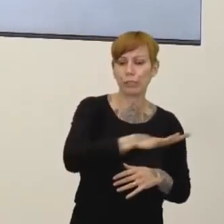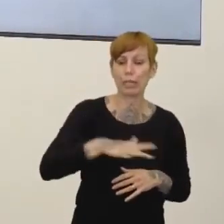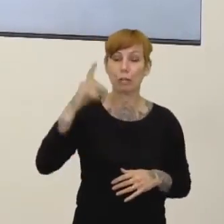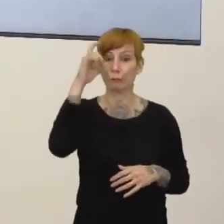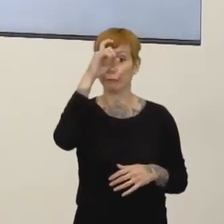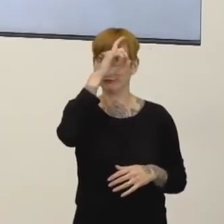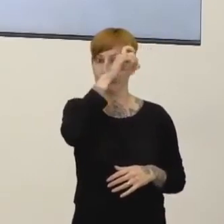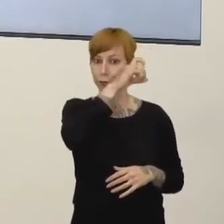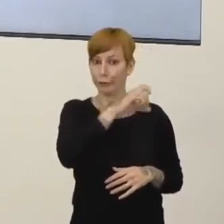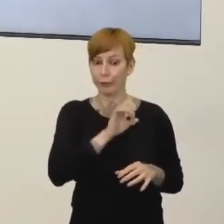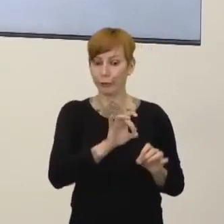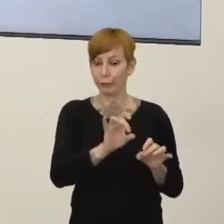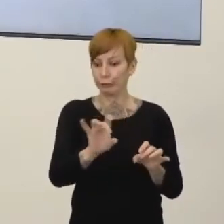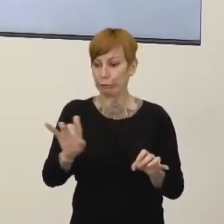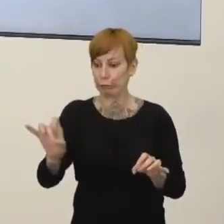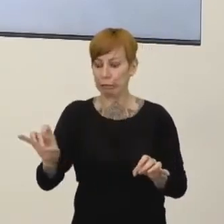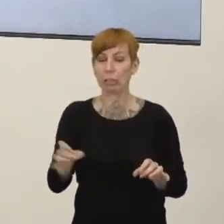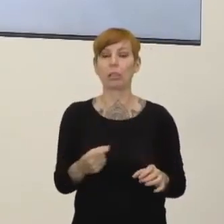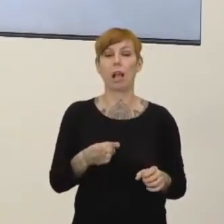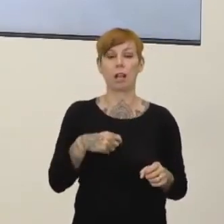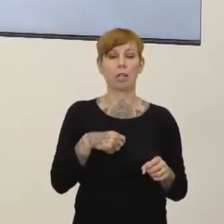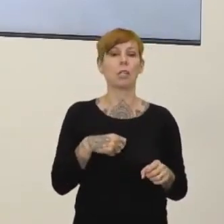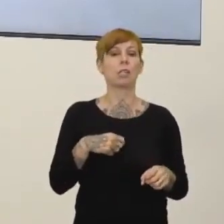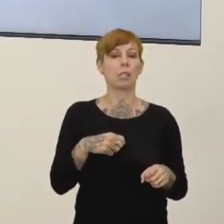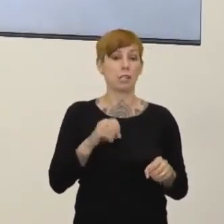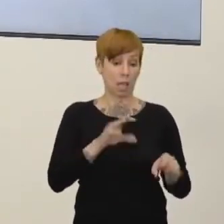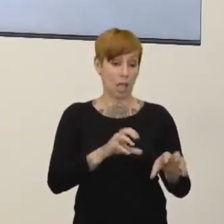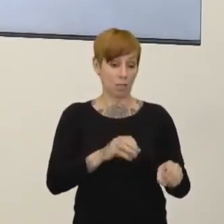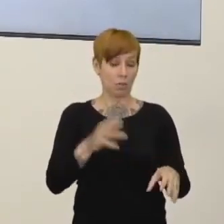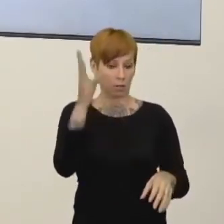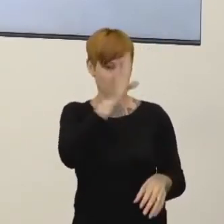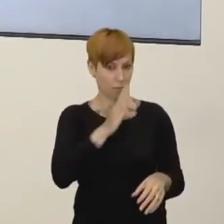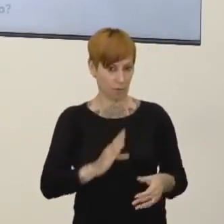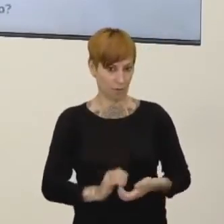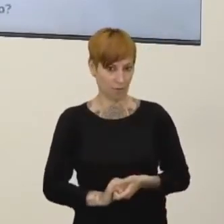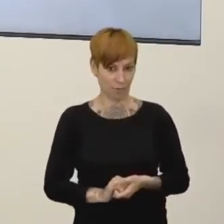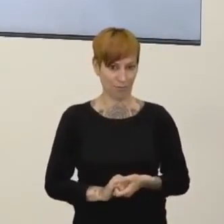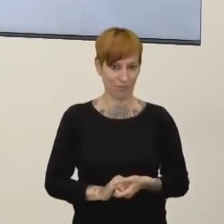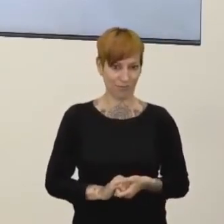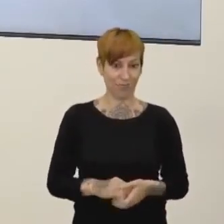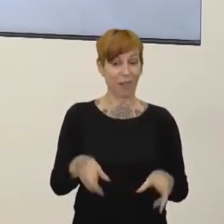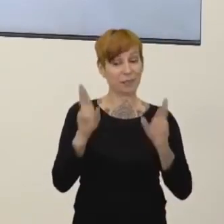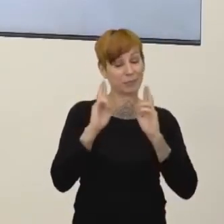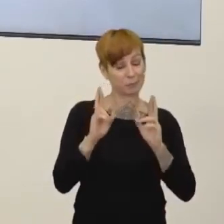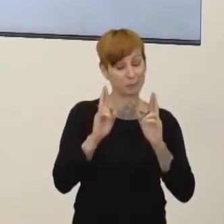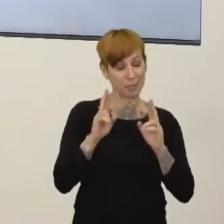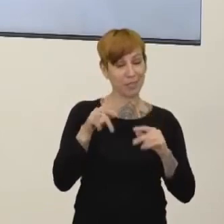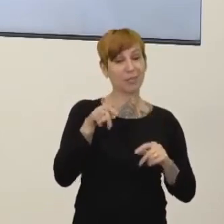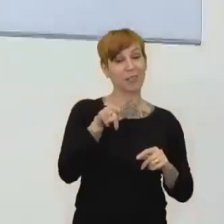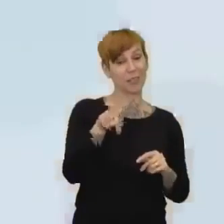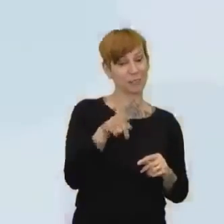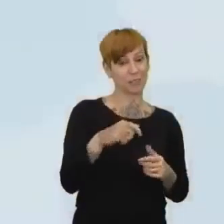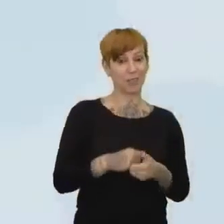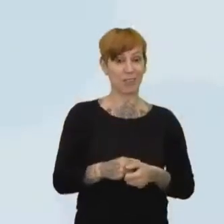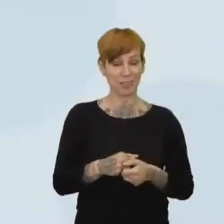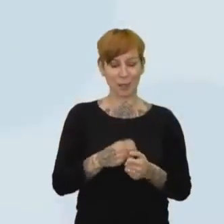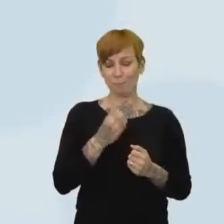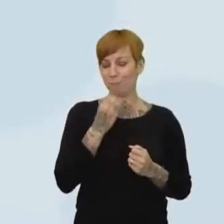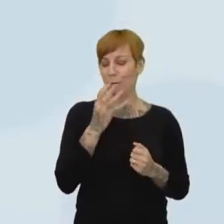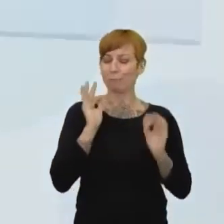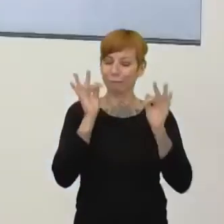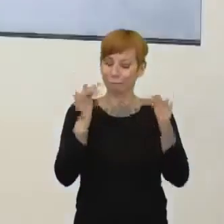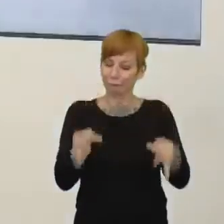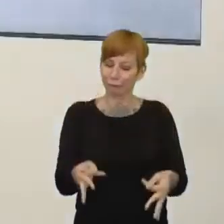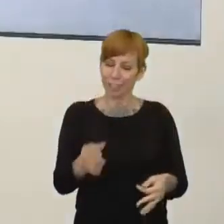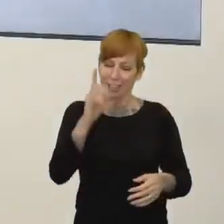que é a educação brasileira e a questão da leitura. Gente, eu espero aí que vocês tenham um ótimo final de dia aí